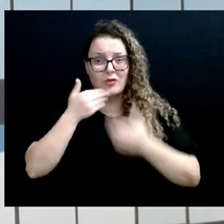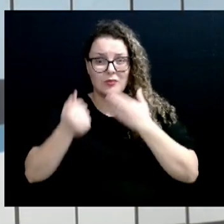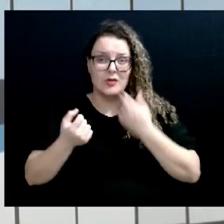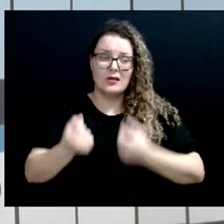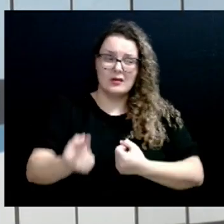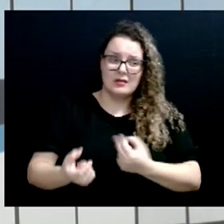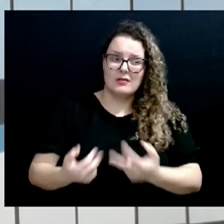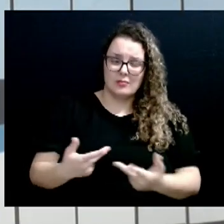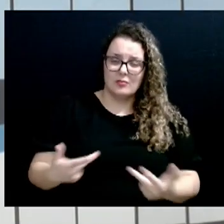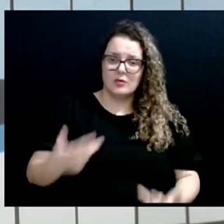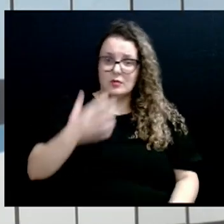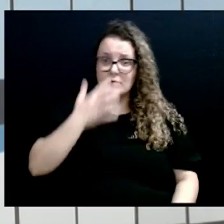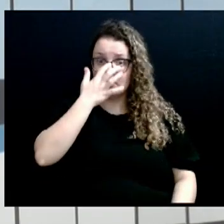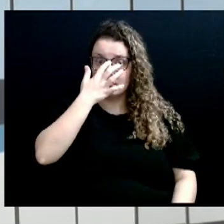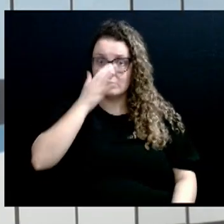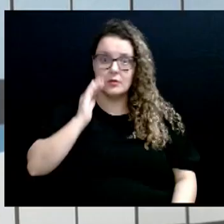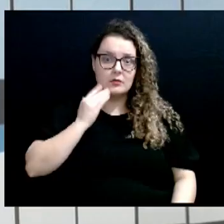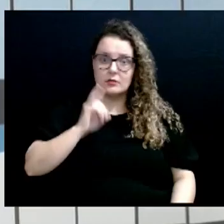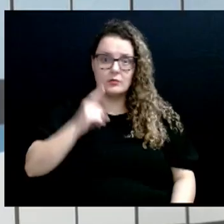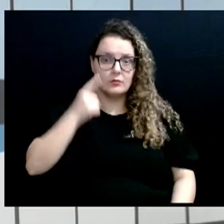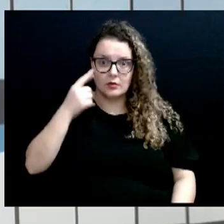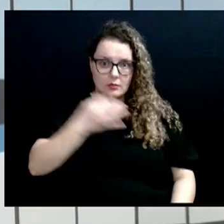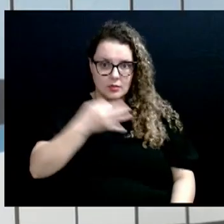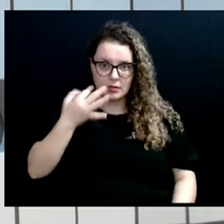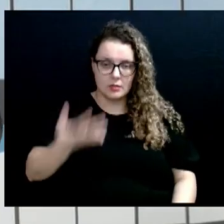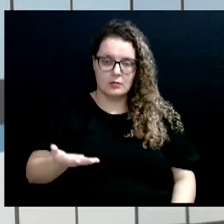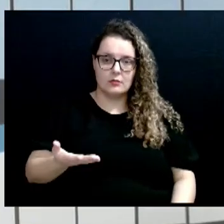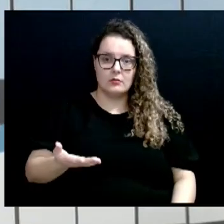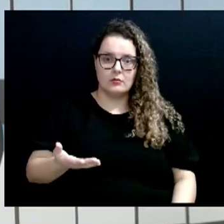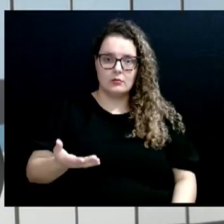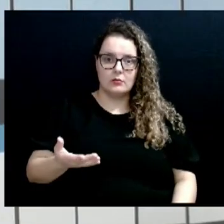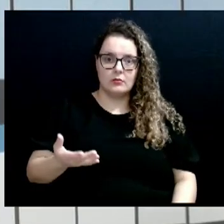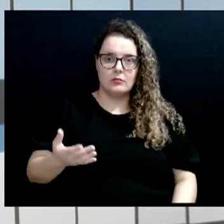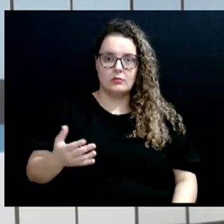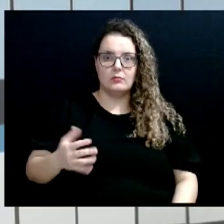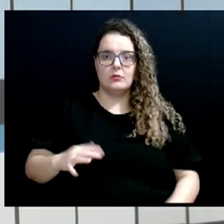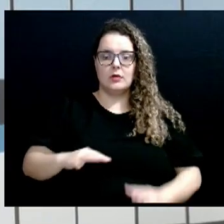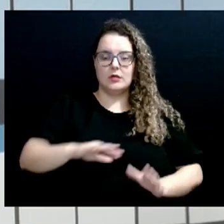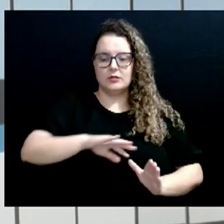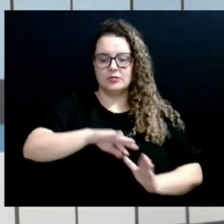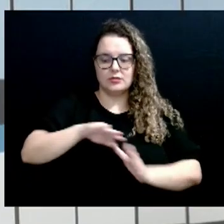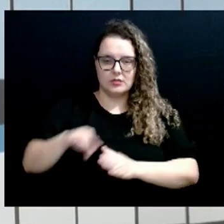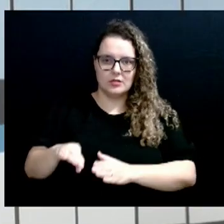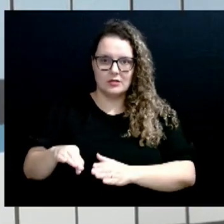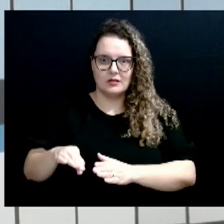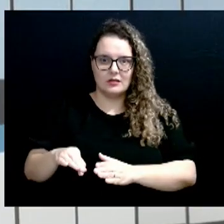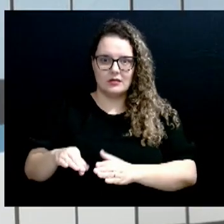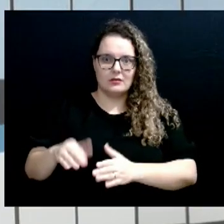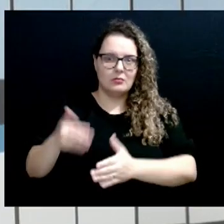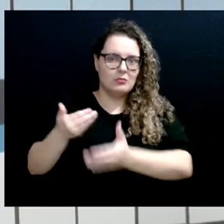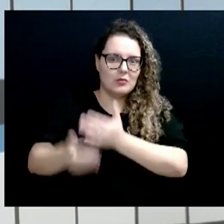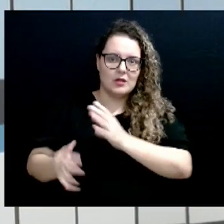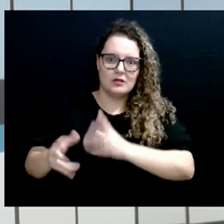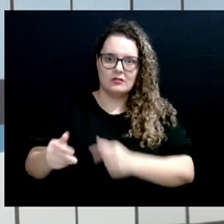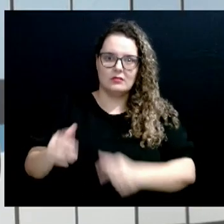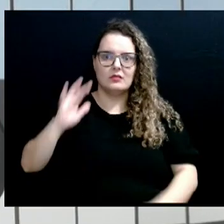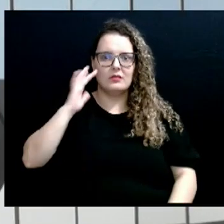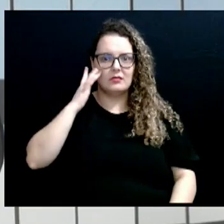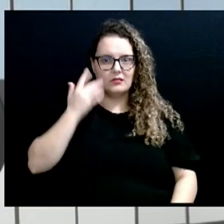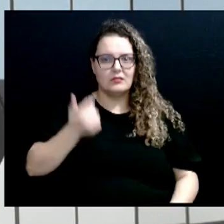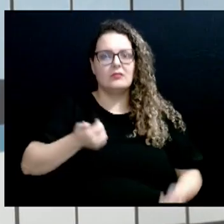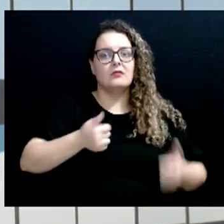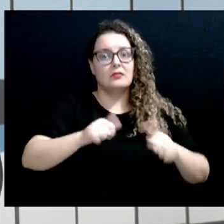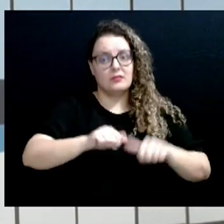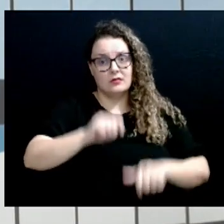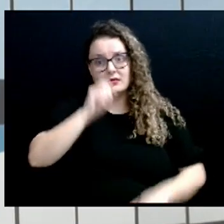Tem falhas ainda, não é o ideal. Mas você tirar isso e deixar realmente fora, eu acho que vai ser muito mais prejudicial. E vão haver muito